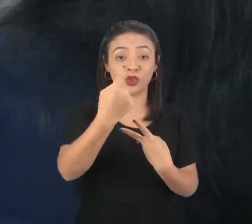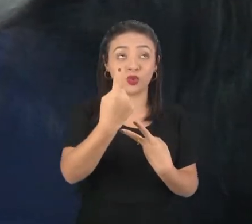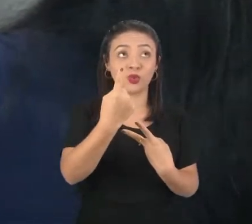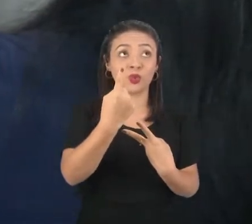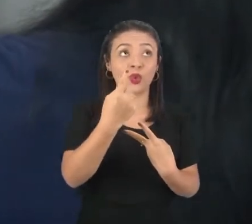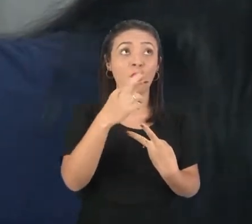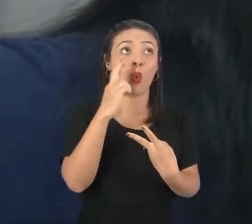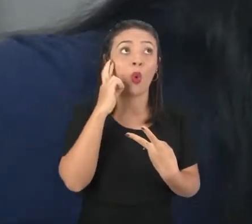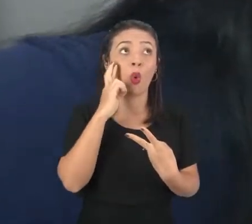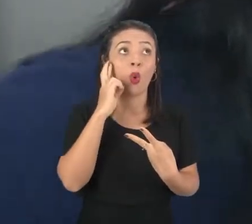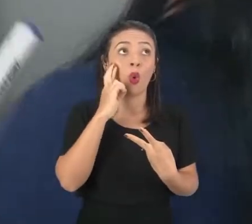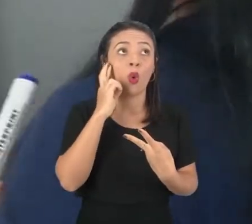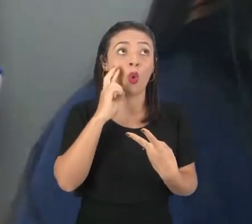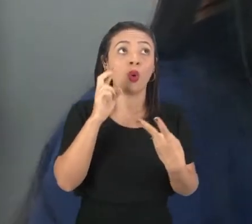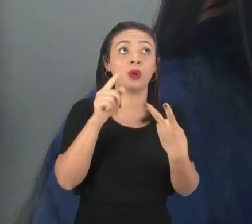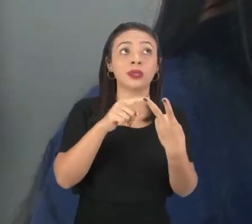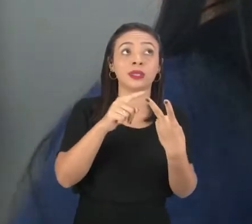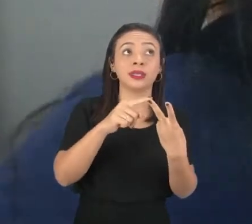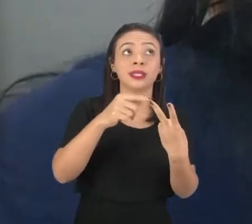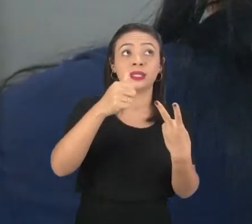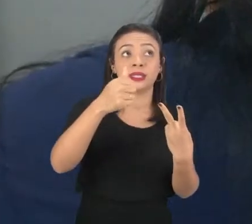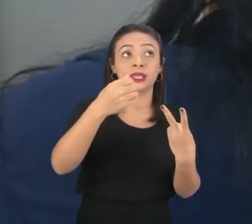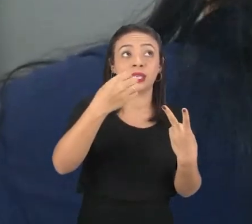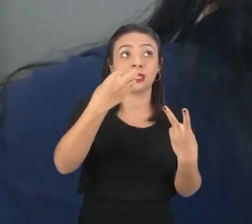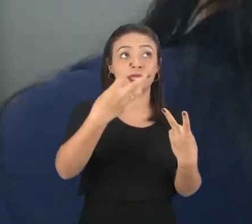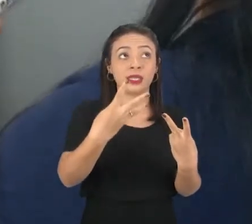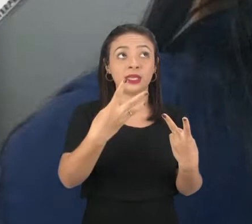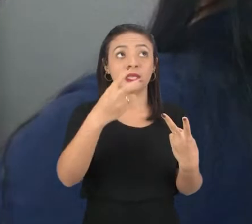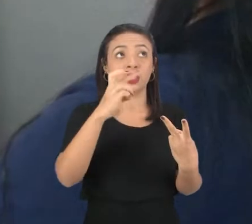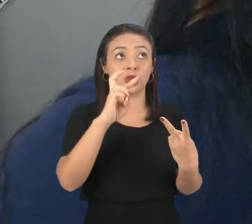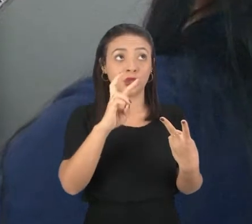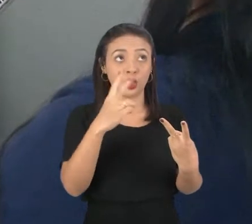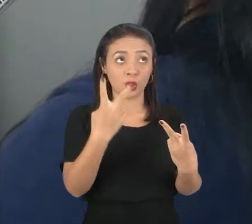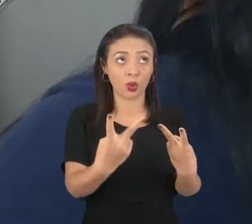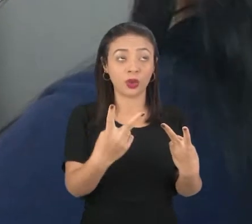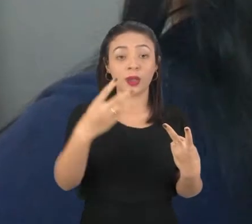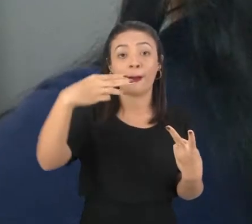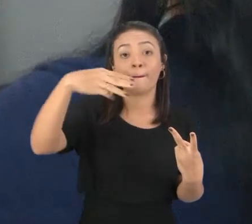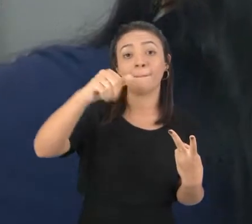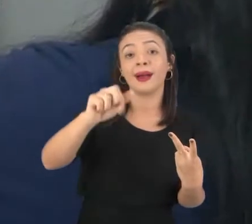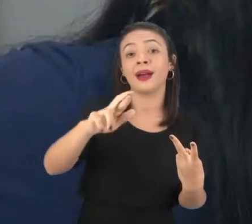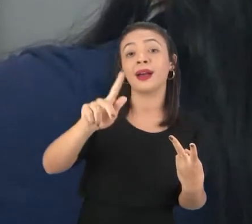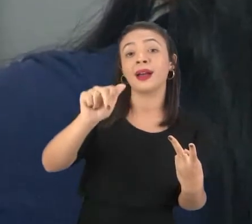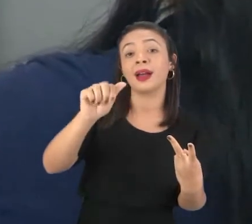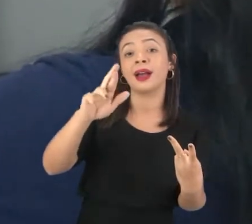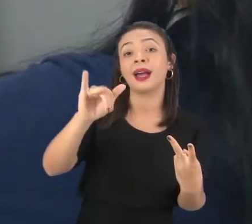rosas 132 é no Margaridas E o restante eram cabos